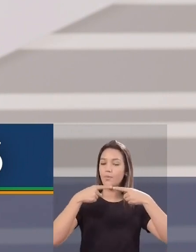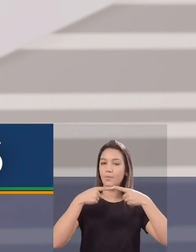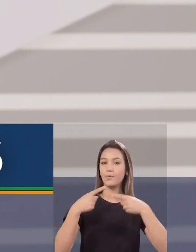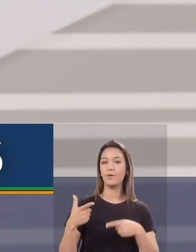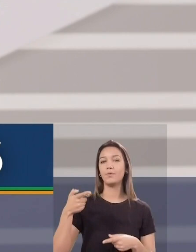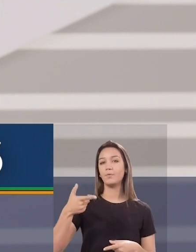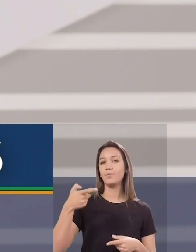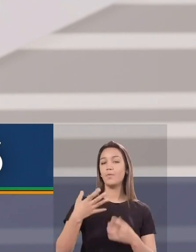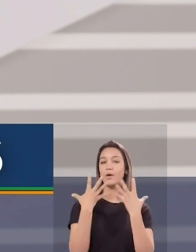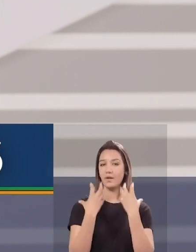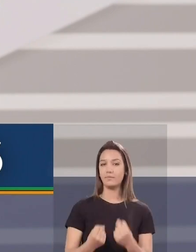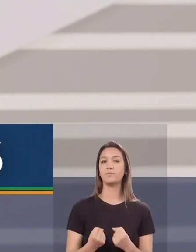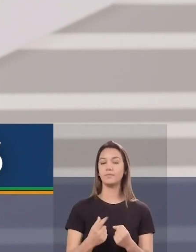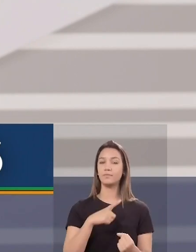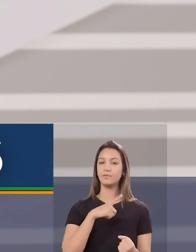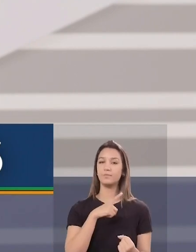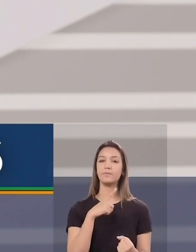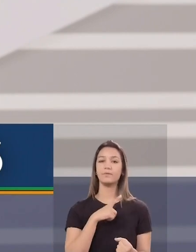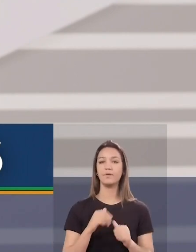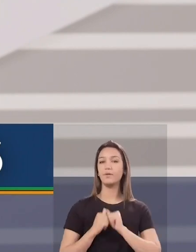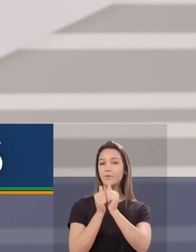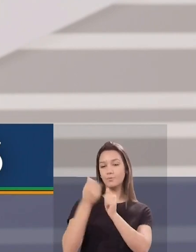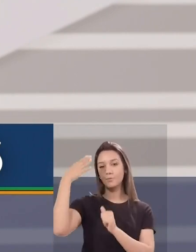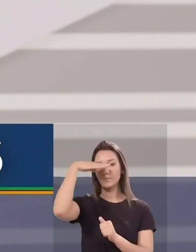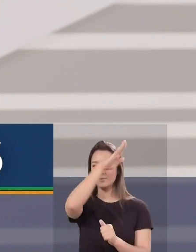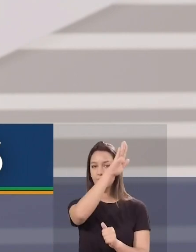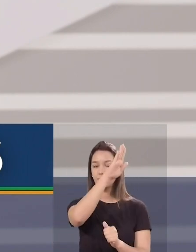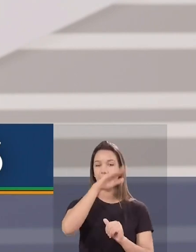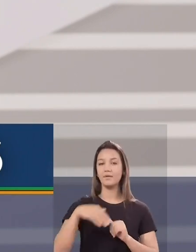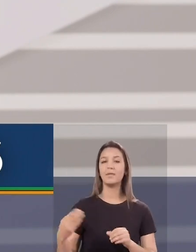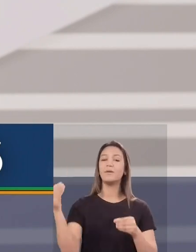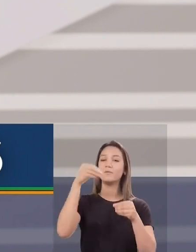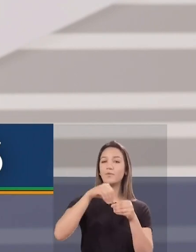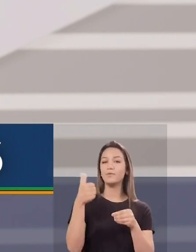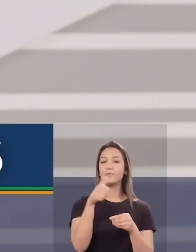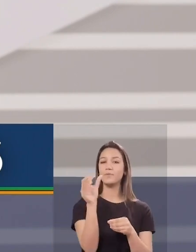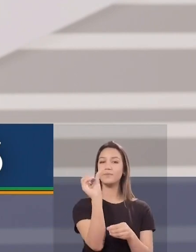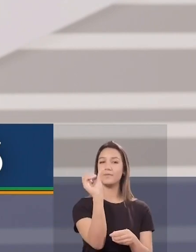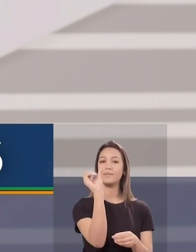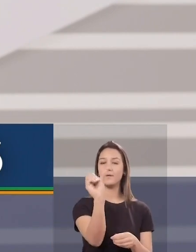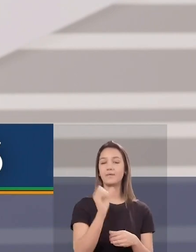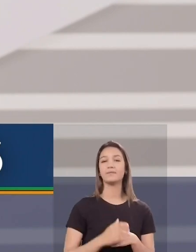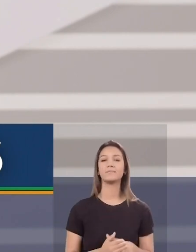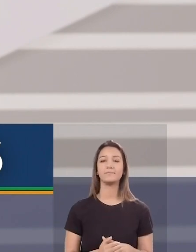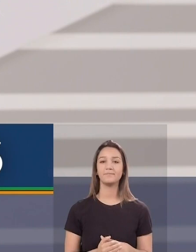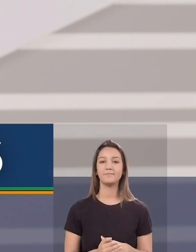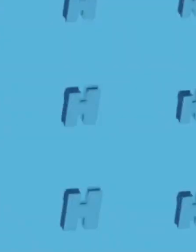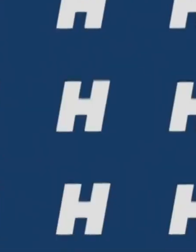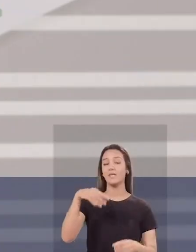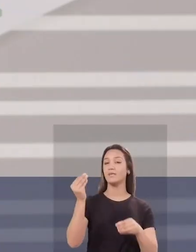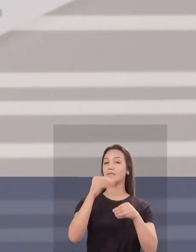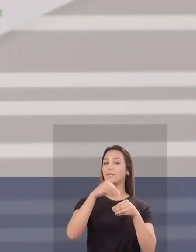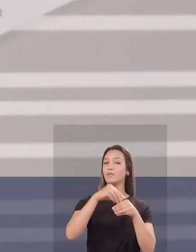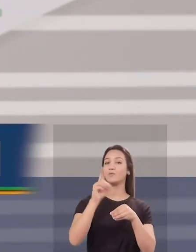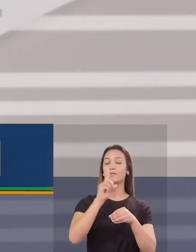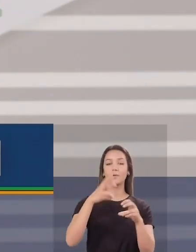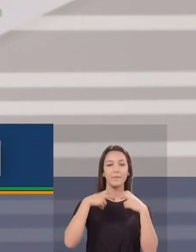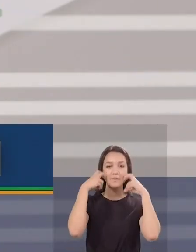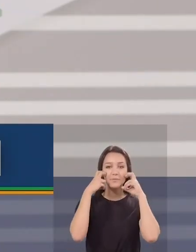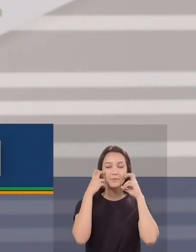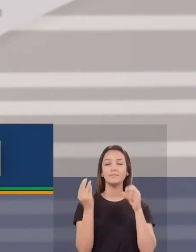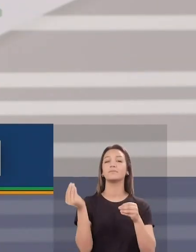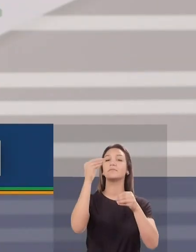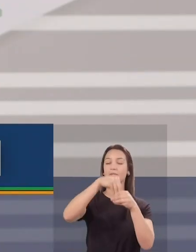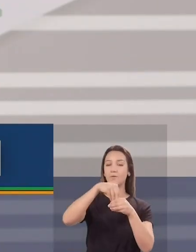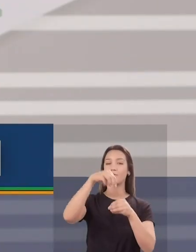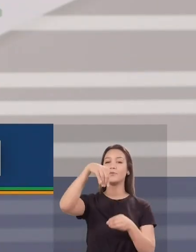armas, defesa dos rodeios, juntos com o presidente Bolsonaro. Afonso Rã, 1166. Nesta eleição, não